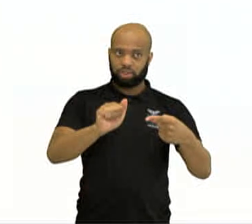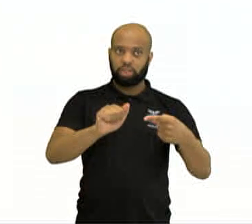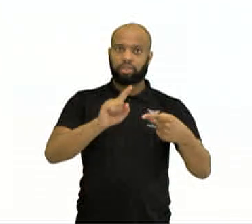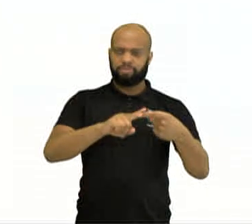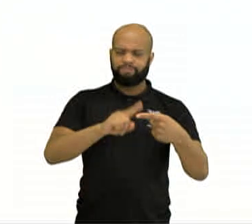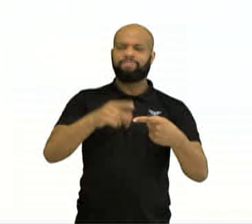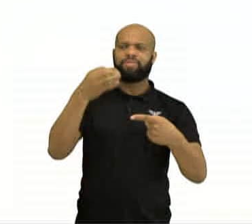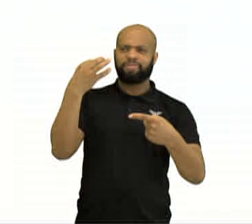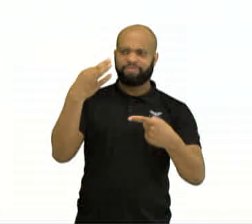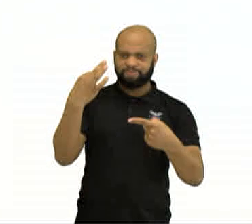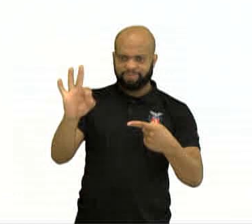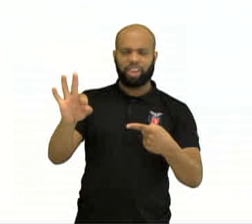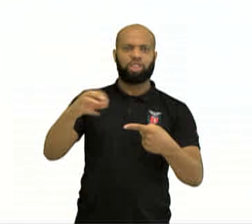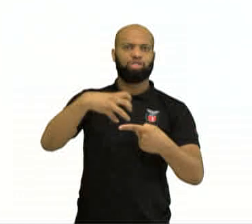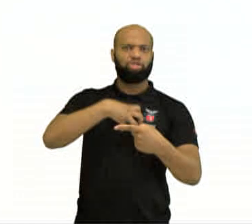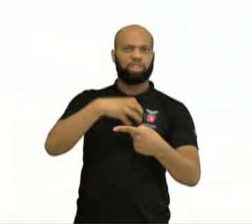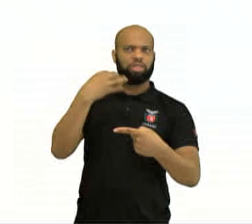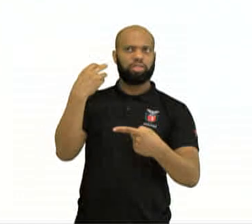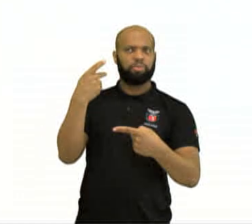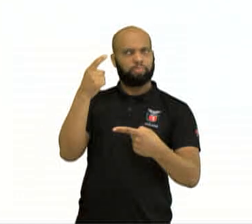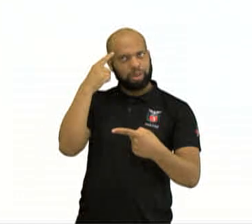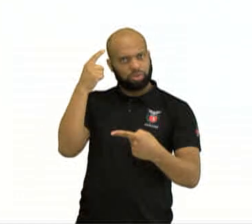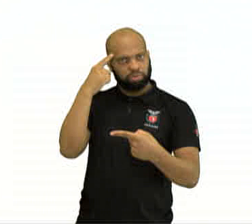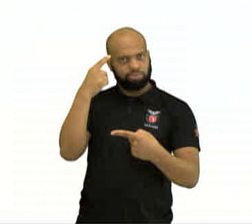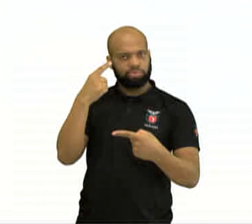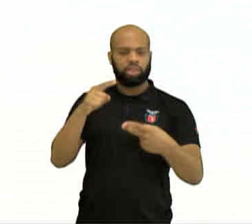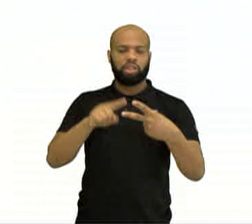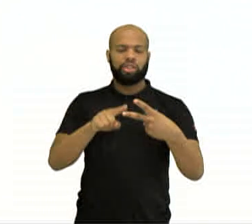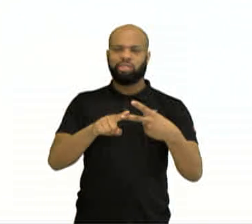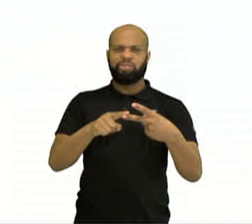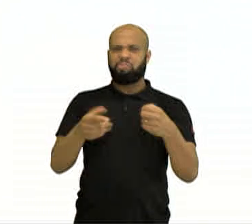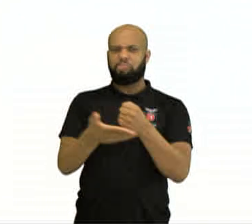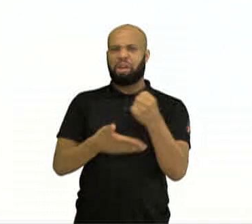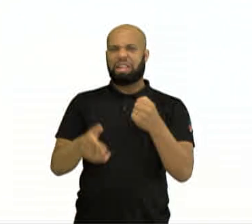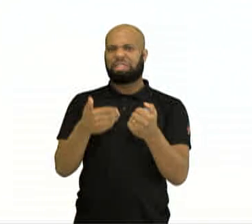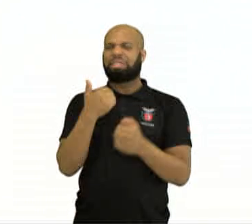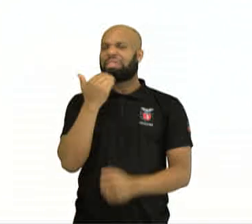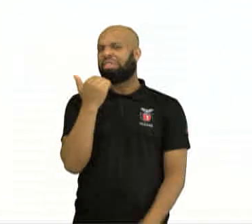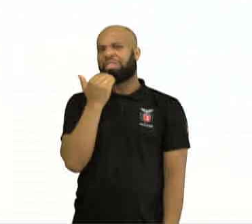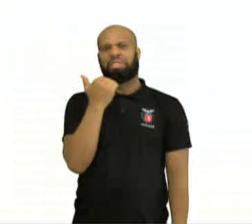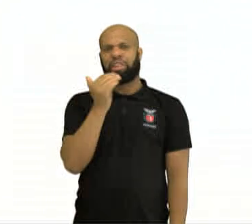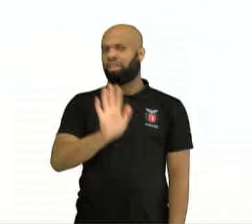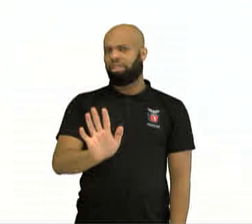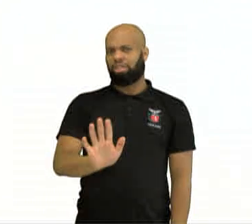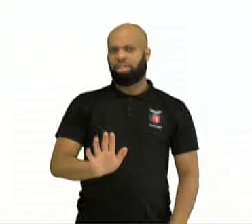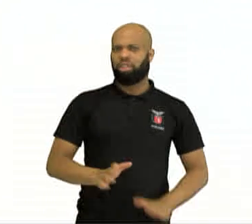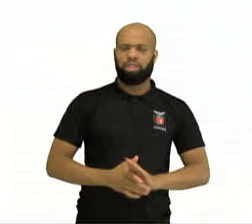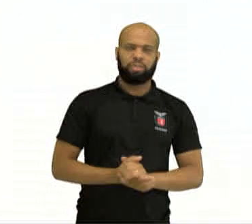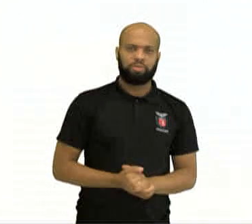personagem se confirma. Opção B, mostra-se infundada, quer dizer, não tem sentido.